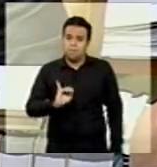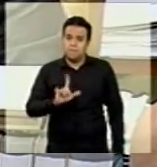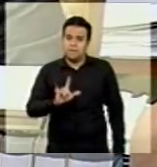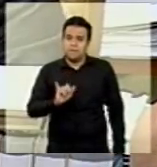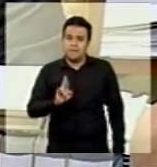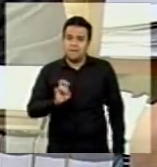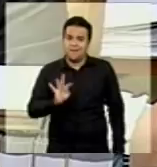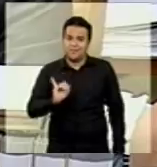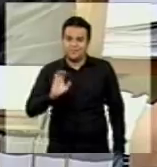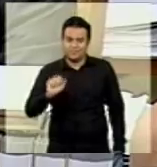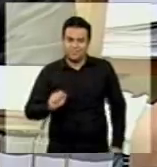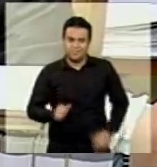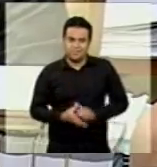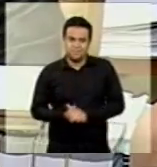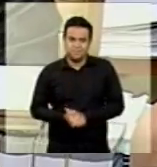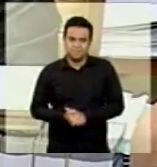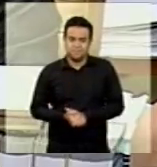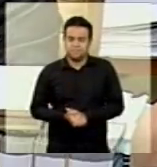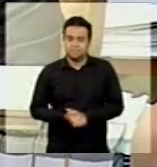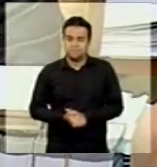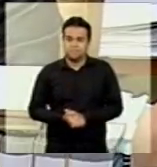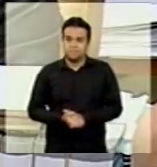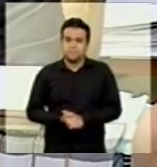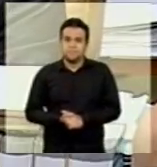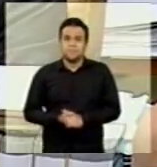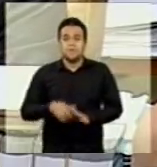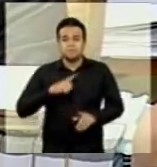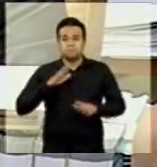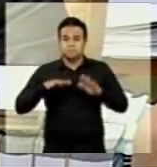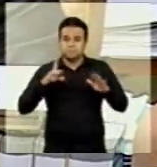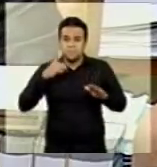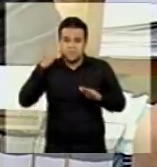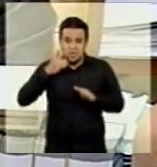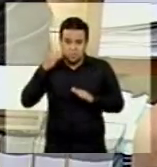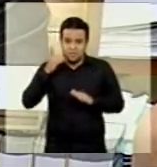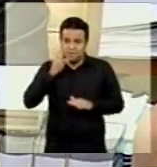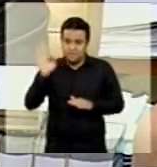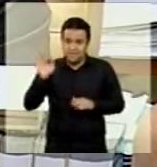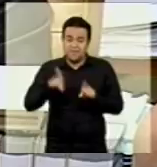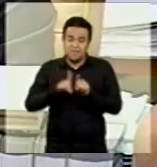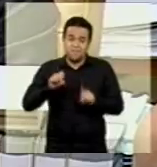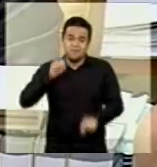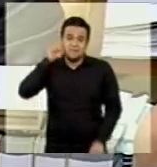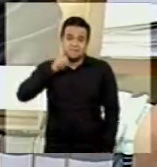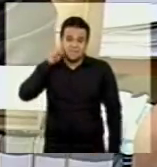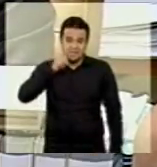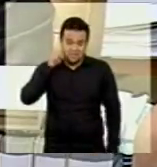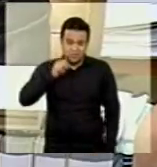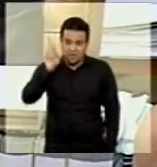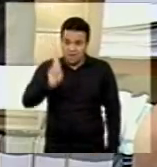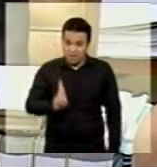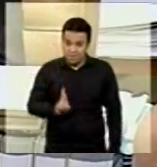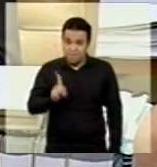Embora irrecusável a posição de grande relevo dos deputados federais e senadores da República no